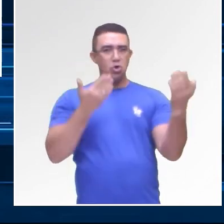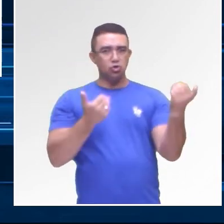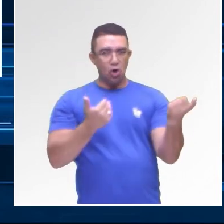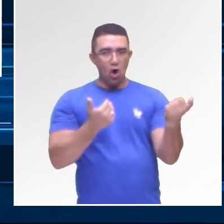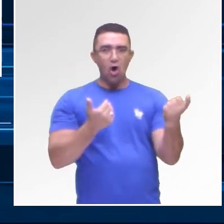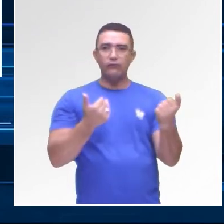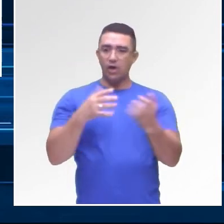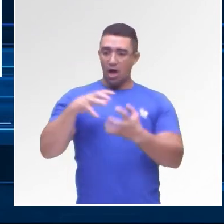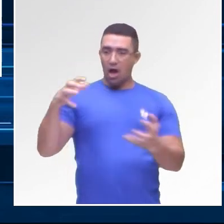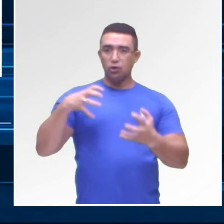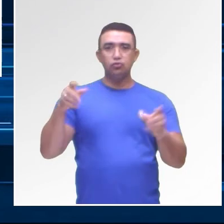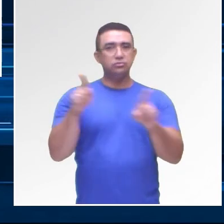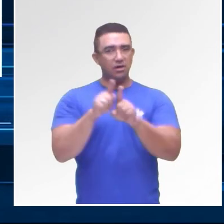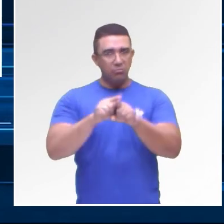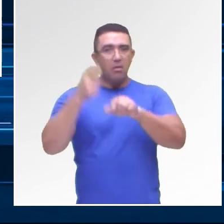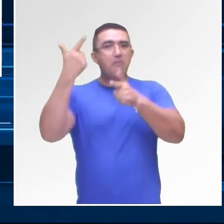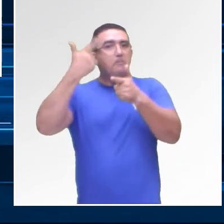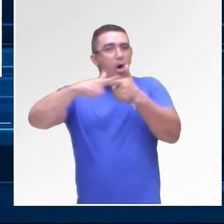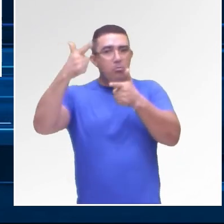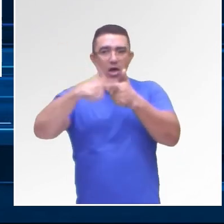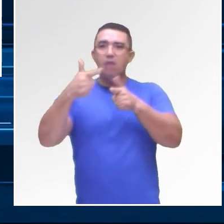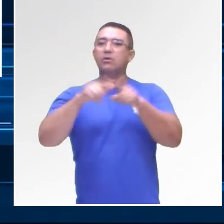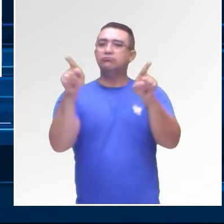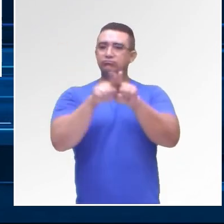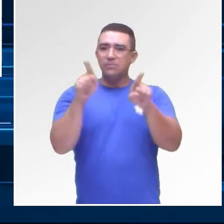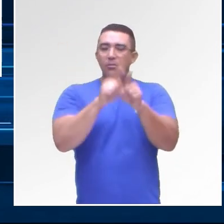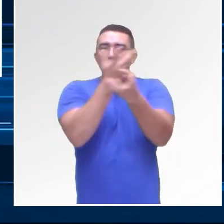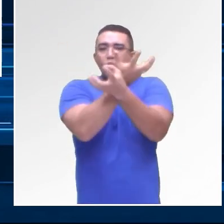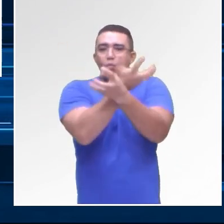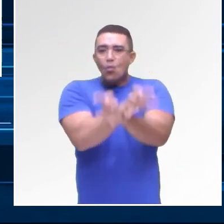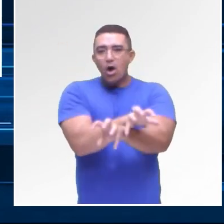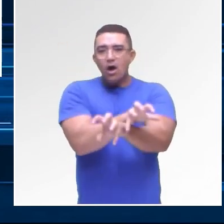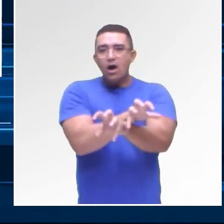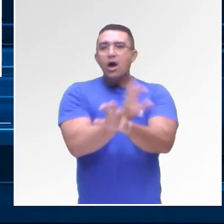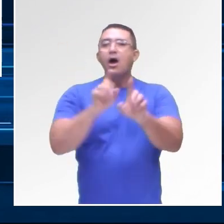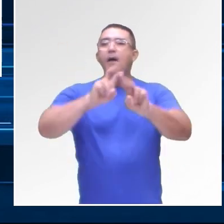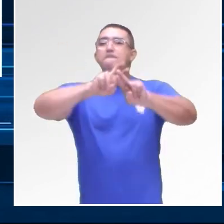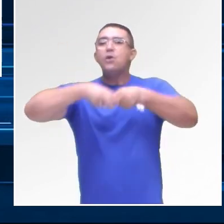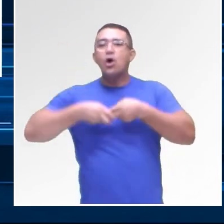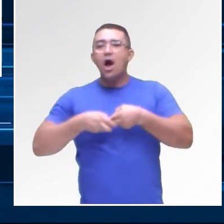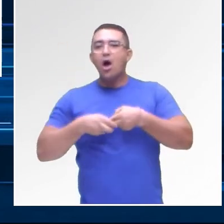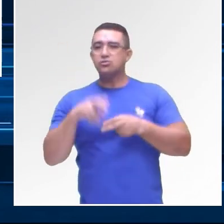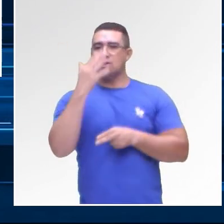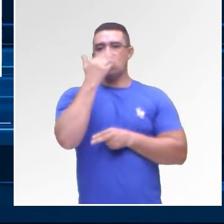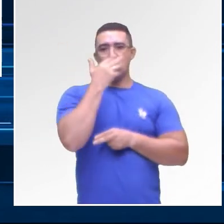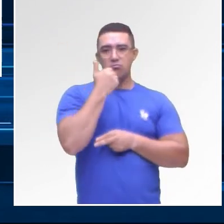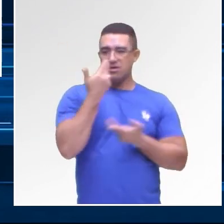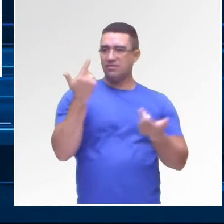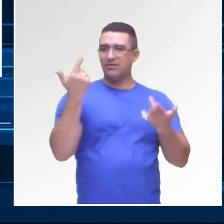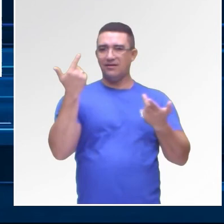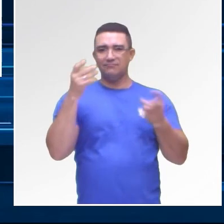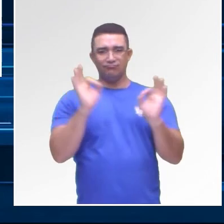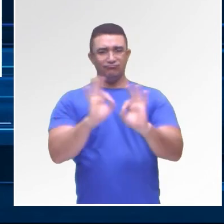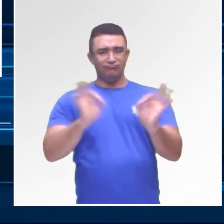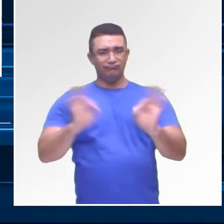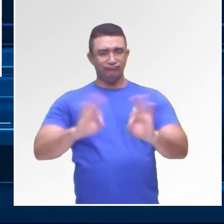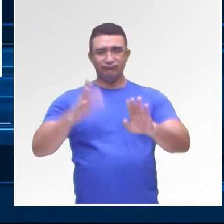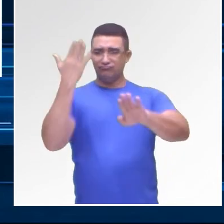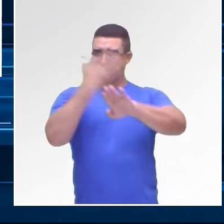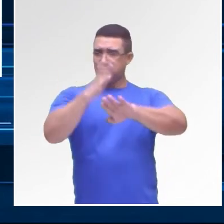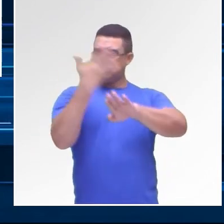alguns problemas aí com seus ossinhos, por conta da alimentação, por conta da falta de atividade